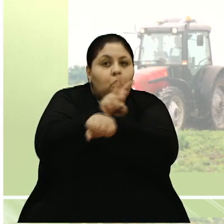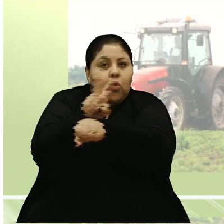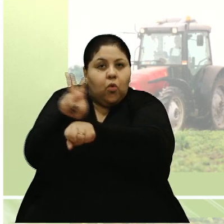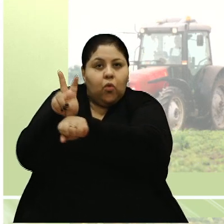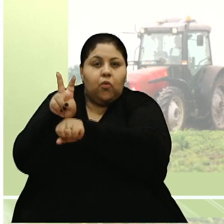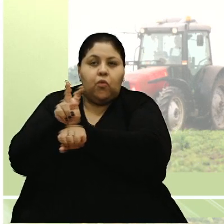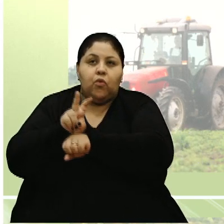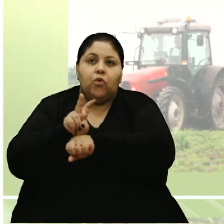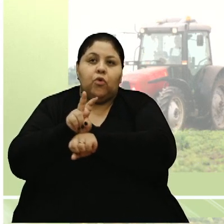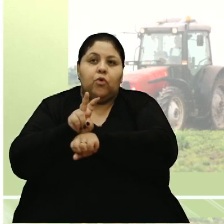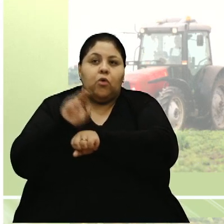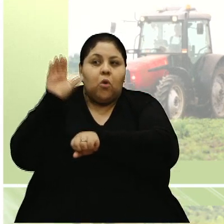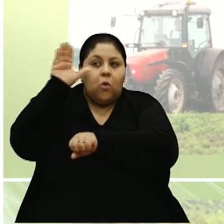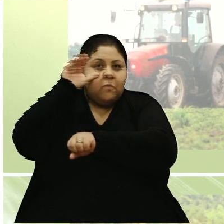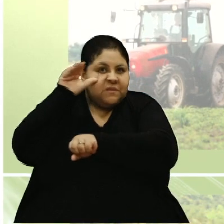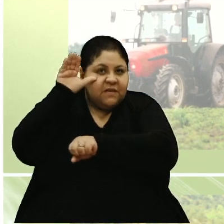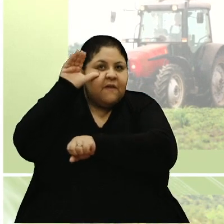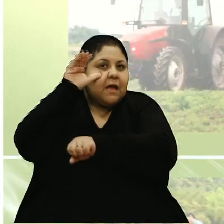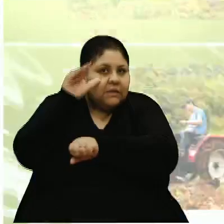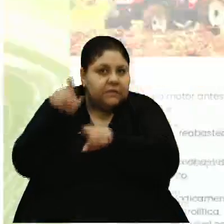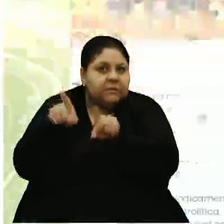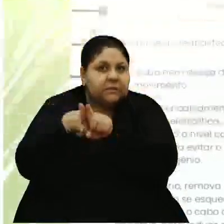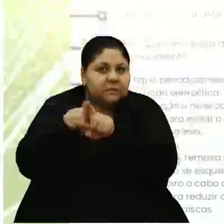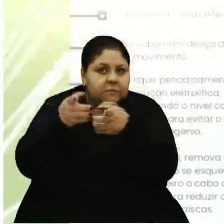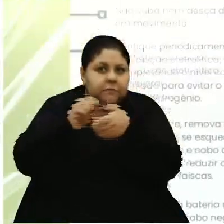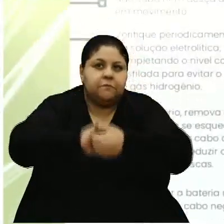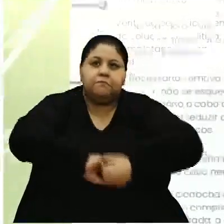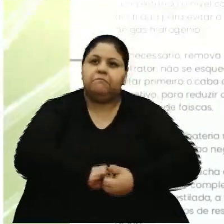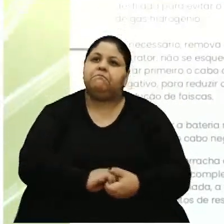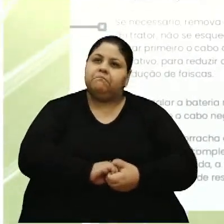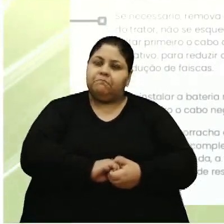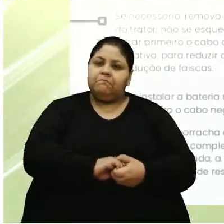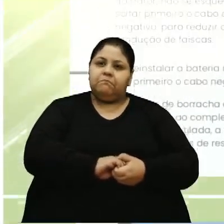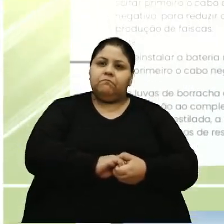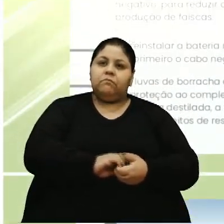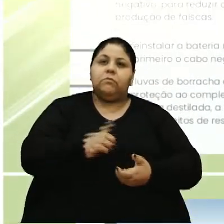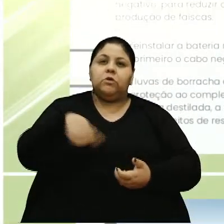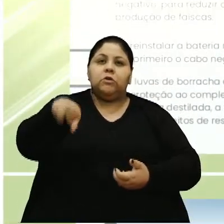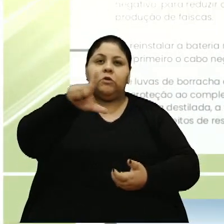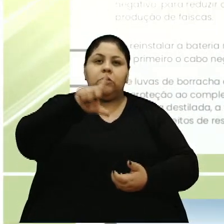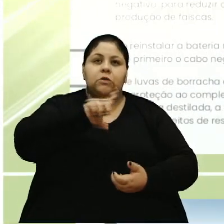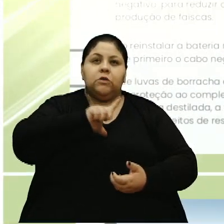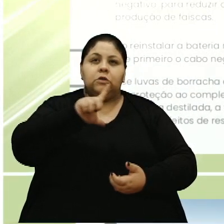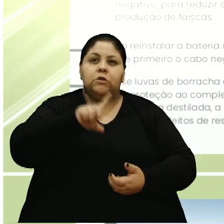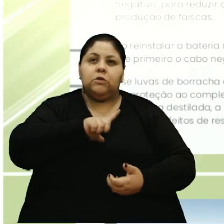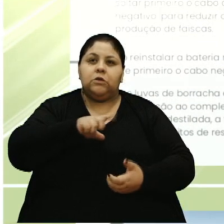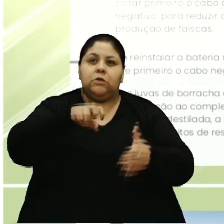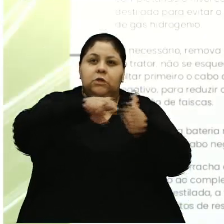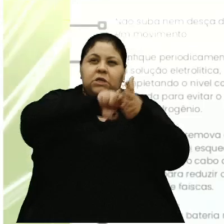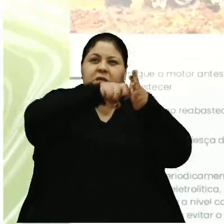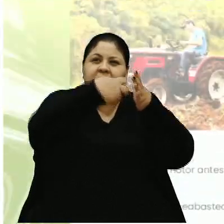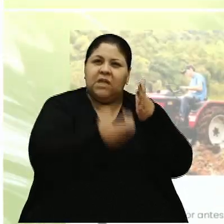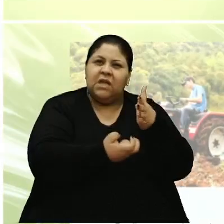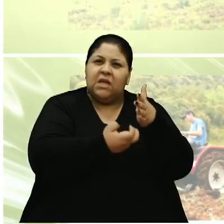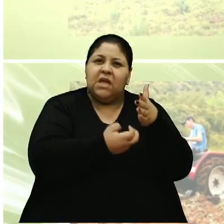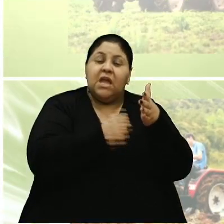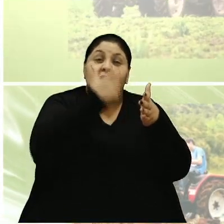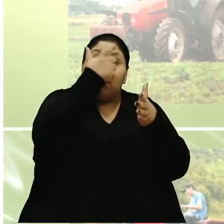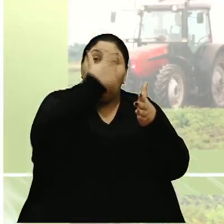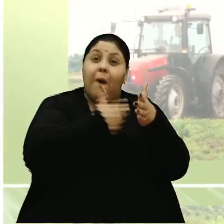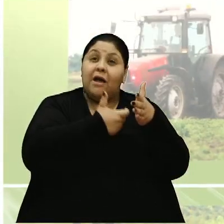cuidadosamente observadas. Então, nós temos os capotamentos, né, que eu acho que é um dos